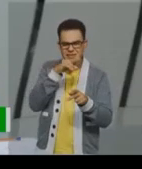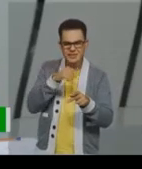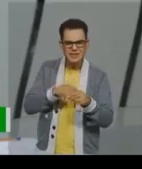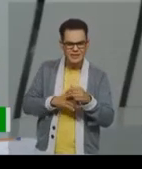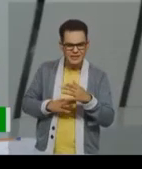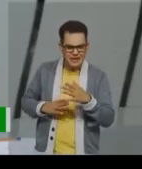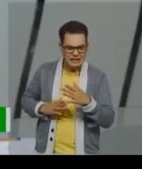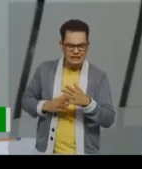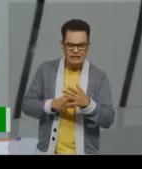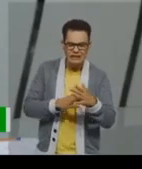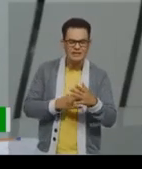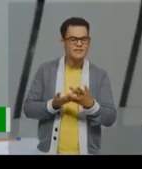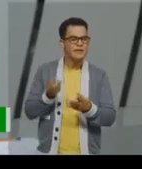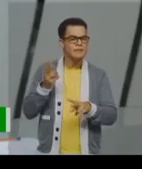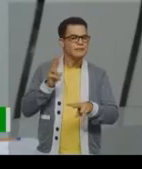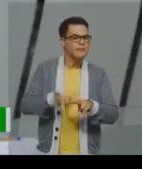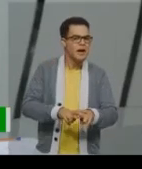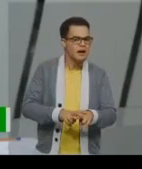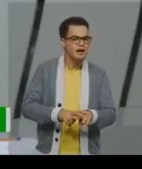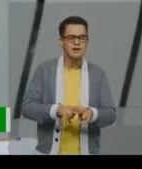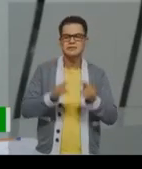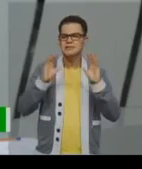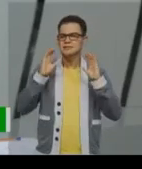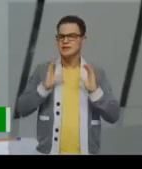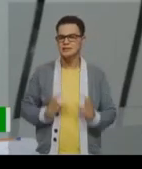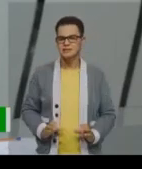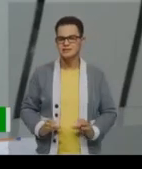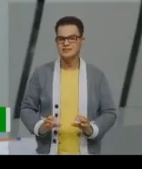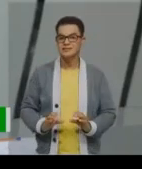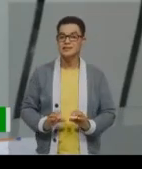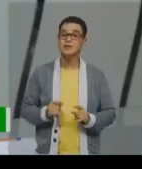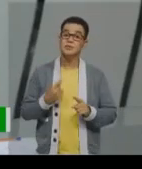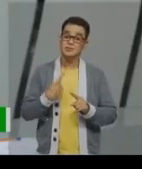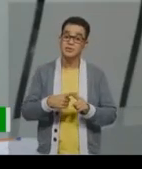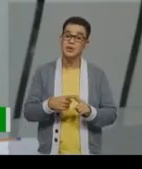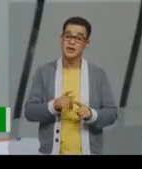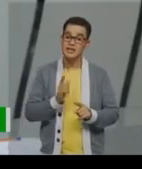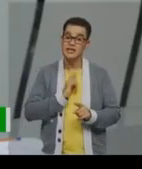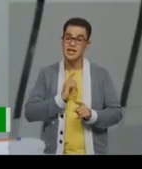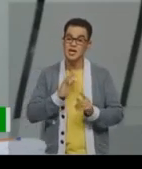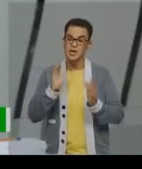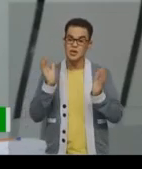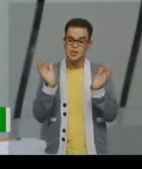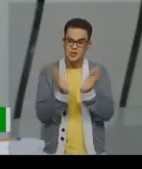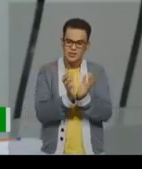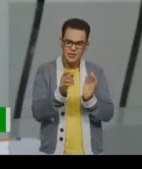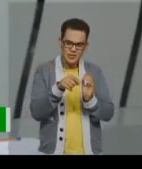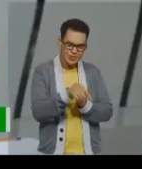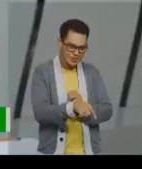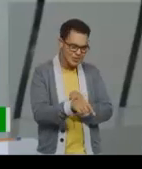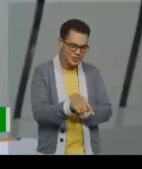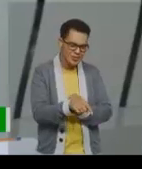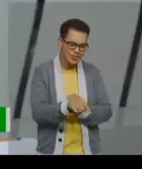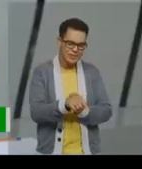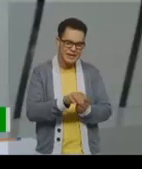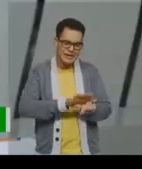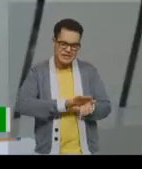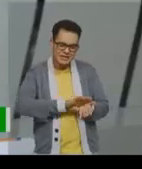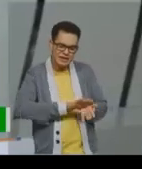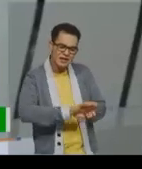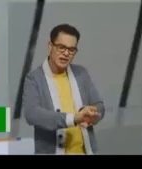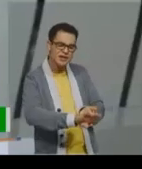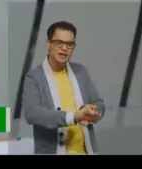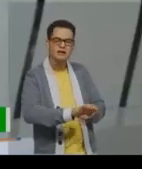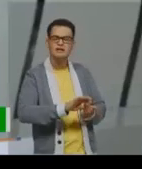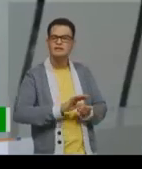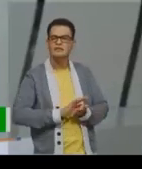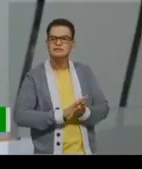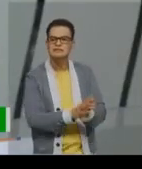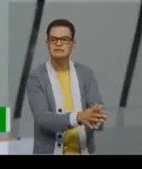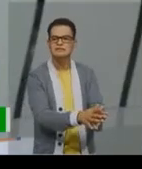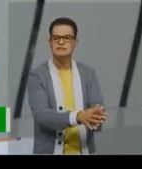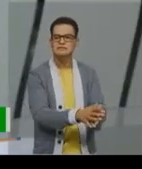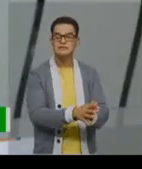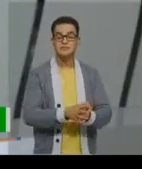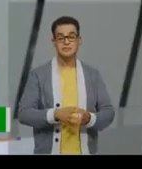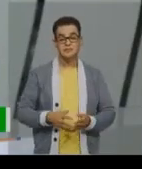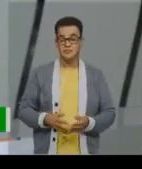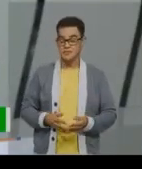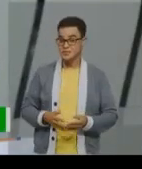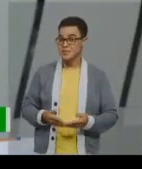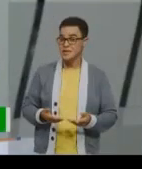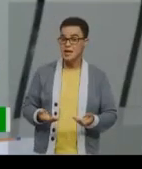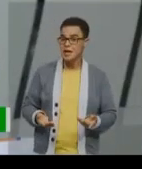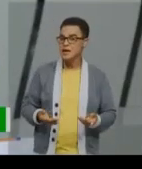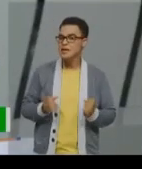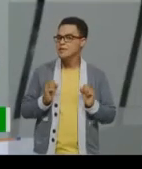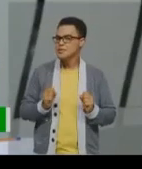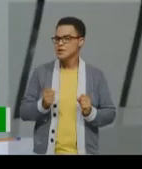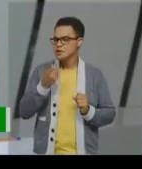exercício da cidadania. Quando nós vemos que algum grupo ele está sendo o quê? Excluído desse exercício. Nós podemos falar não só